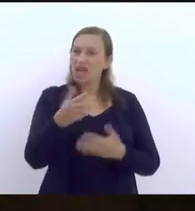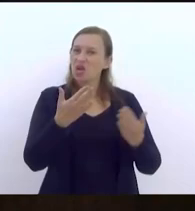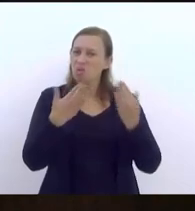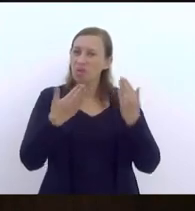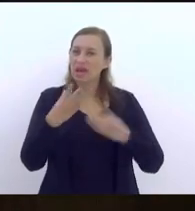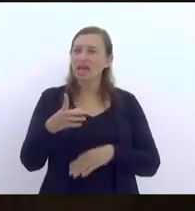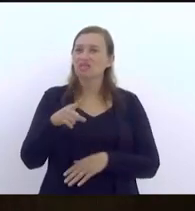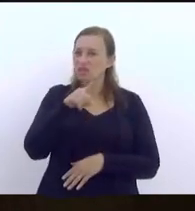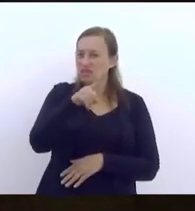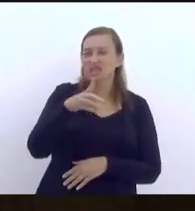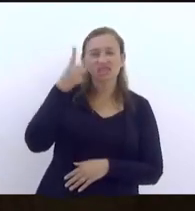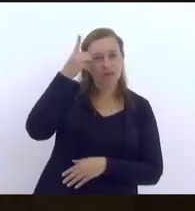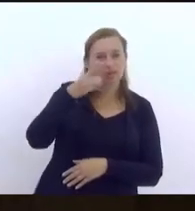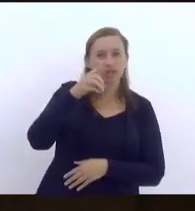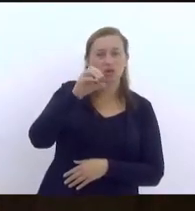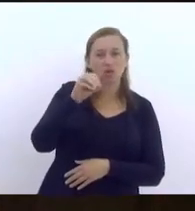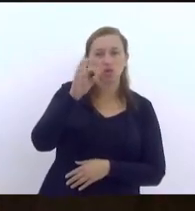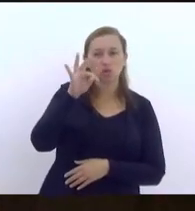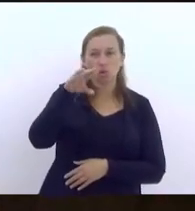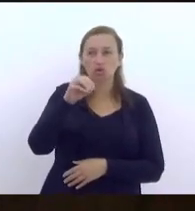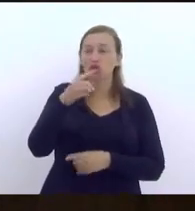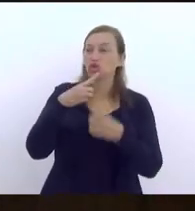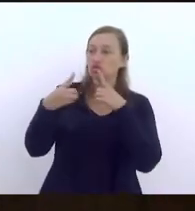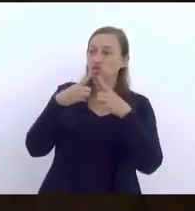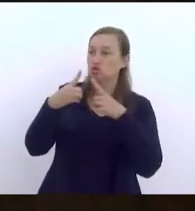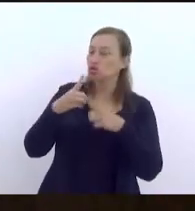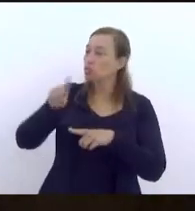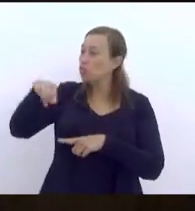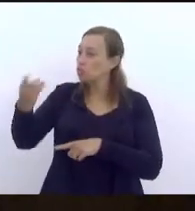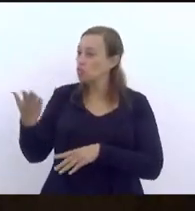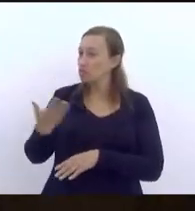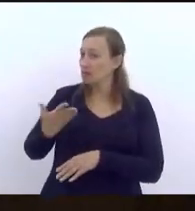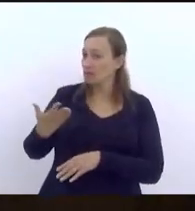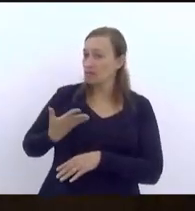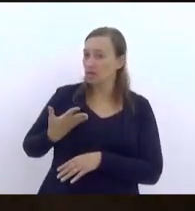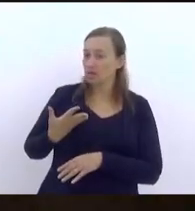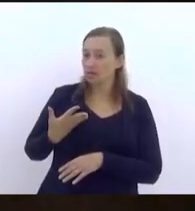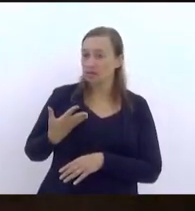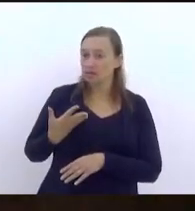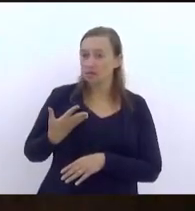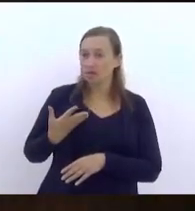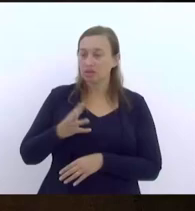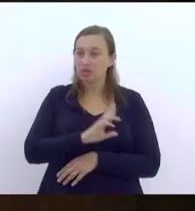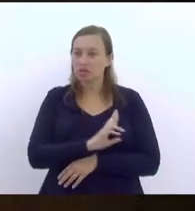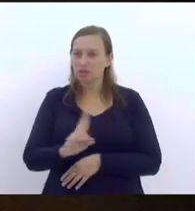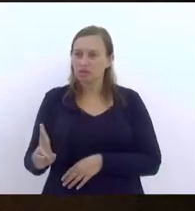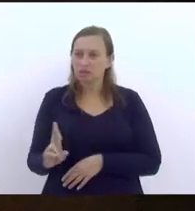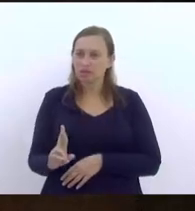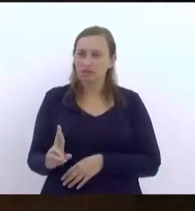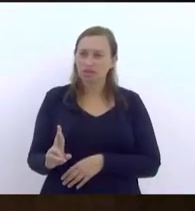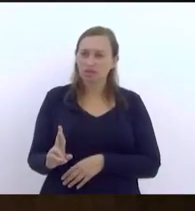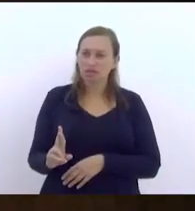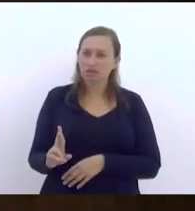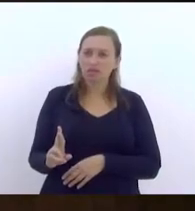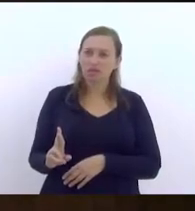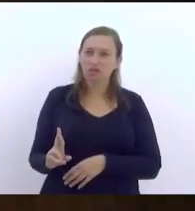Otoni, tivesse aqui que debater com os outros colegas de outras... De outras religiões... Ou,